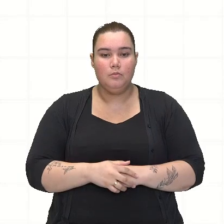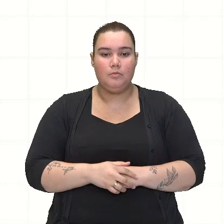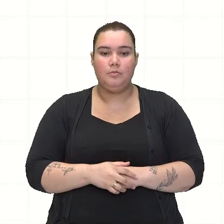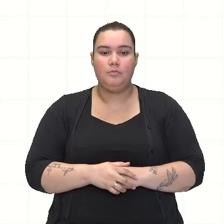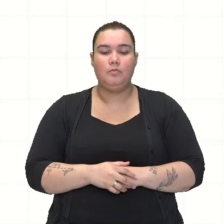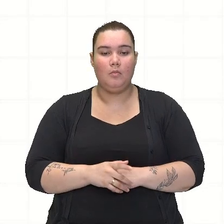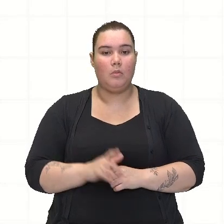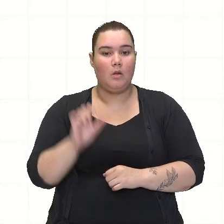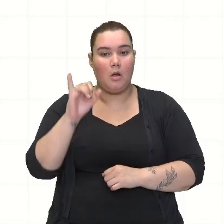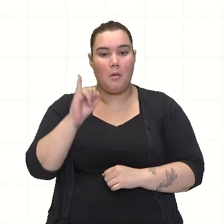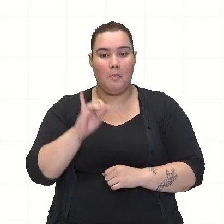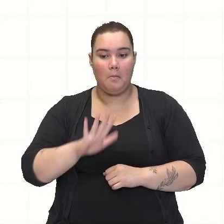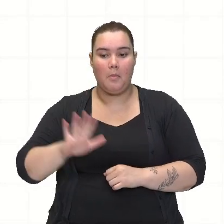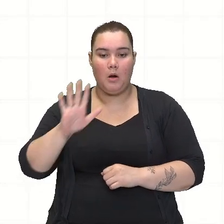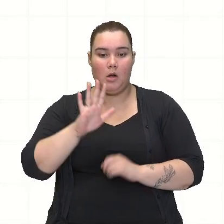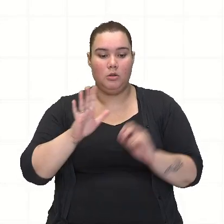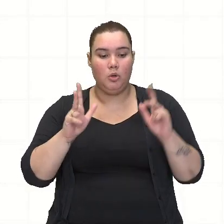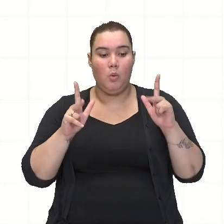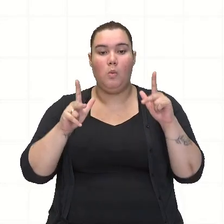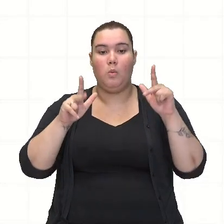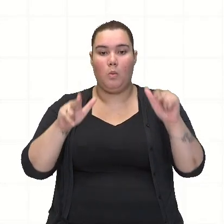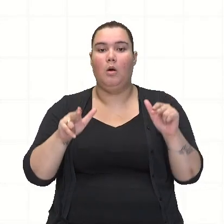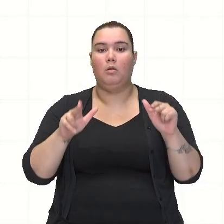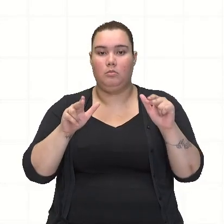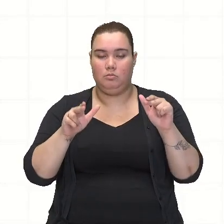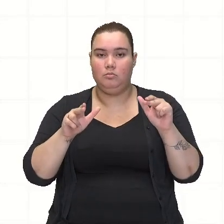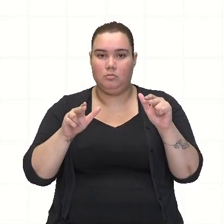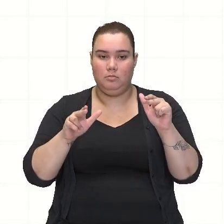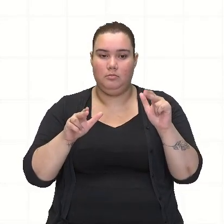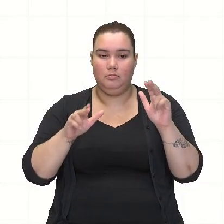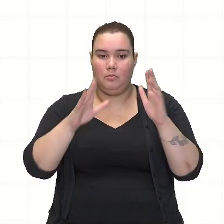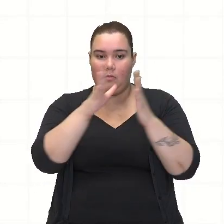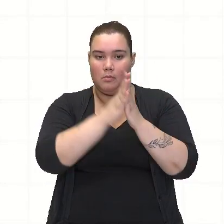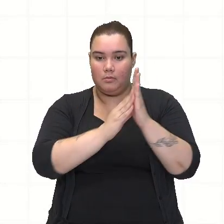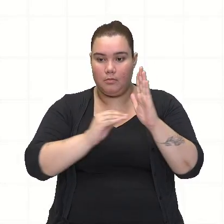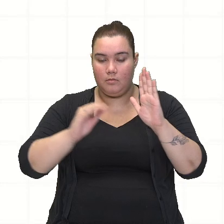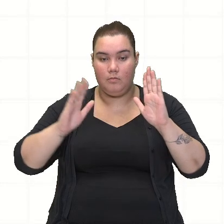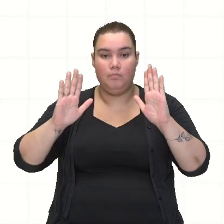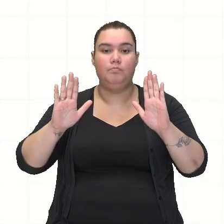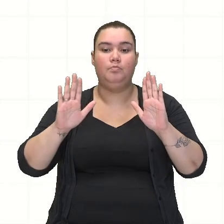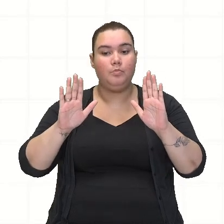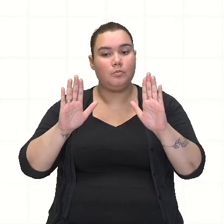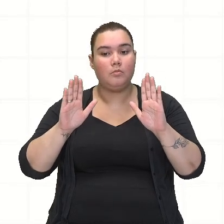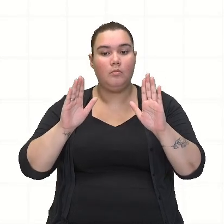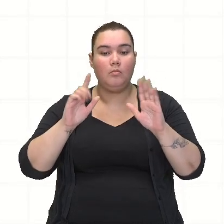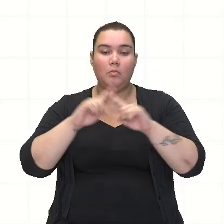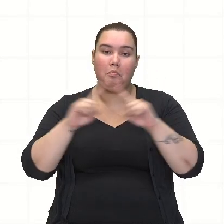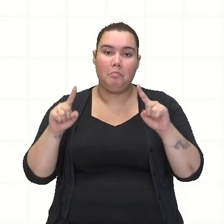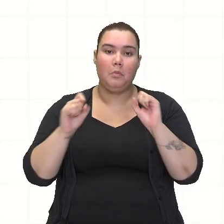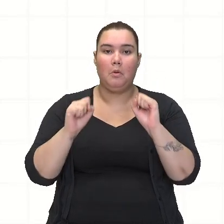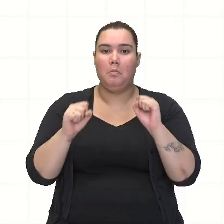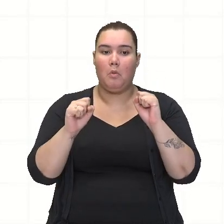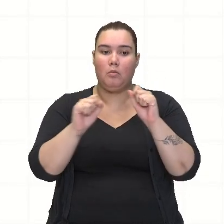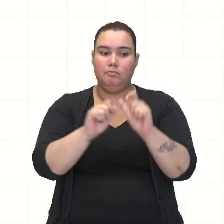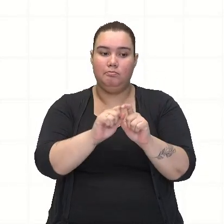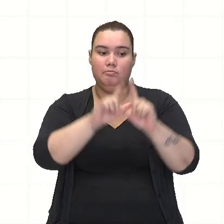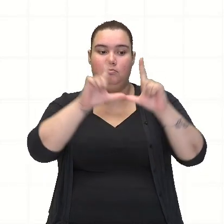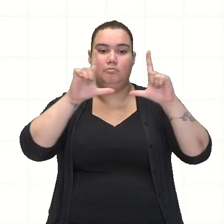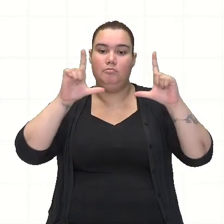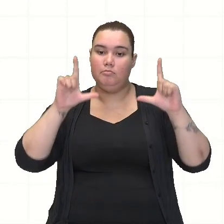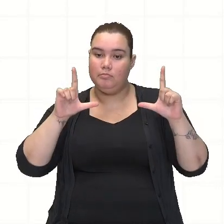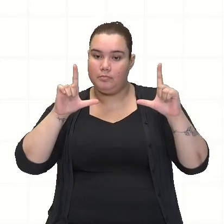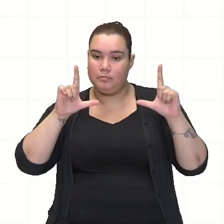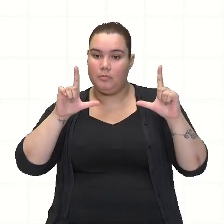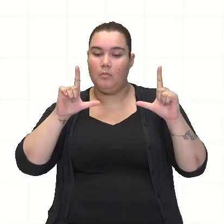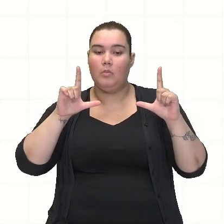mesma imagem, porém, essa imagem ela pode estar ampliada, ela pode estar